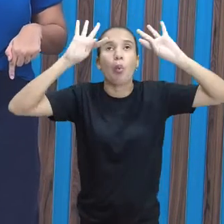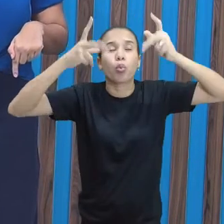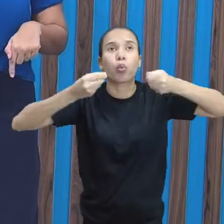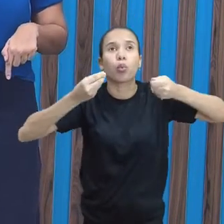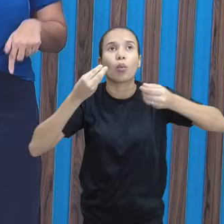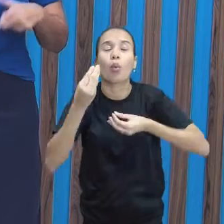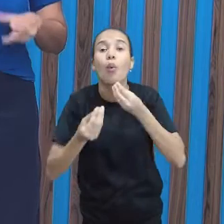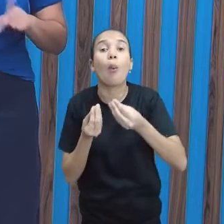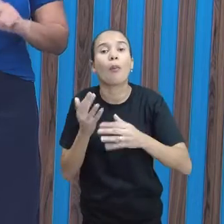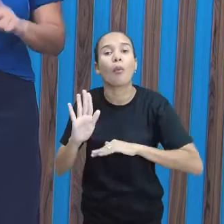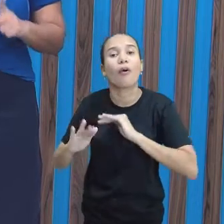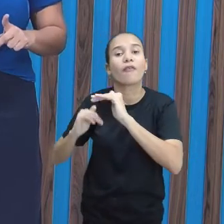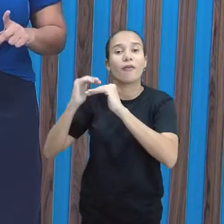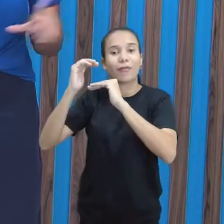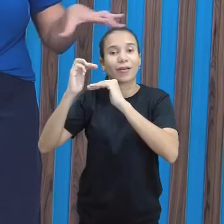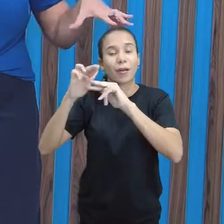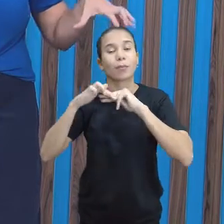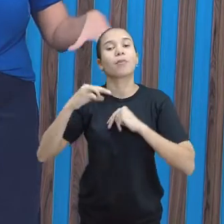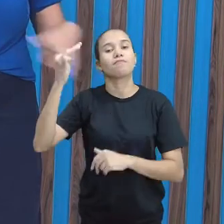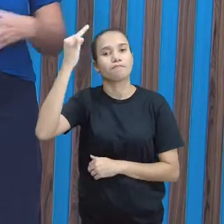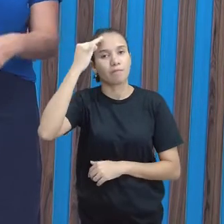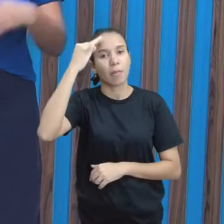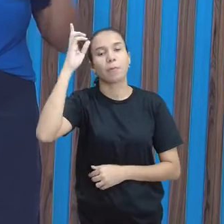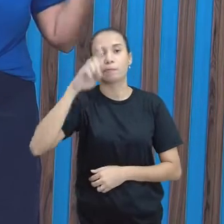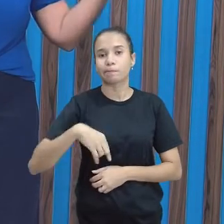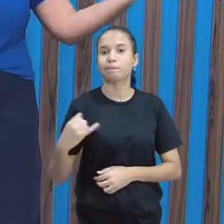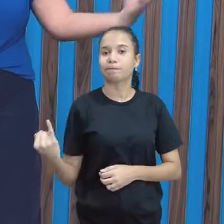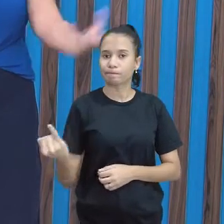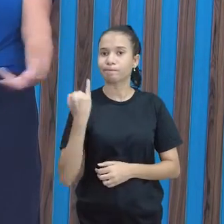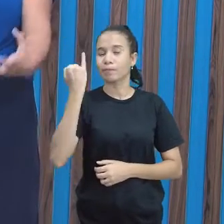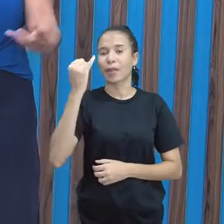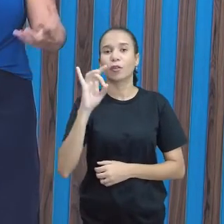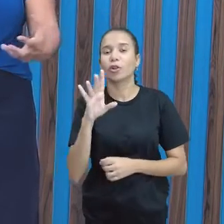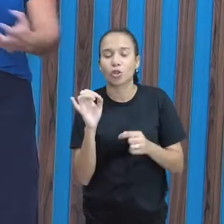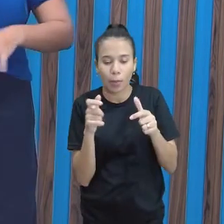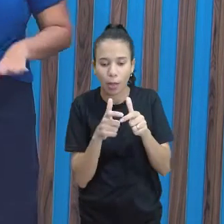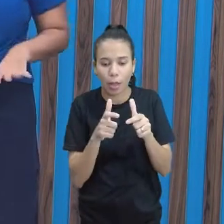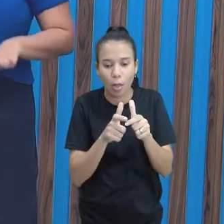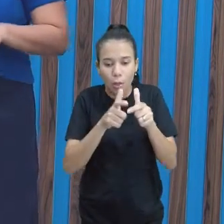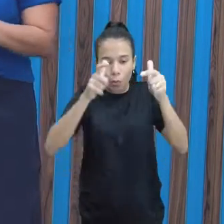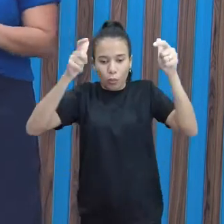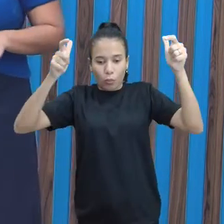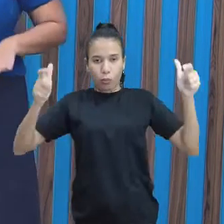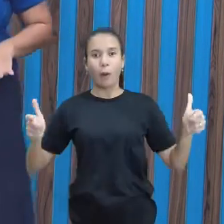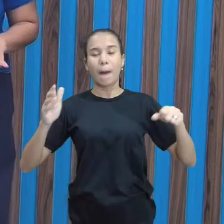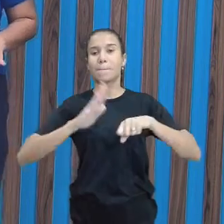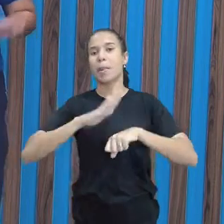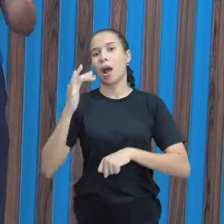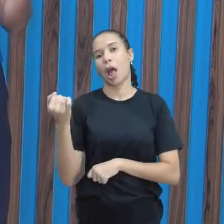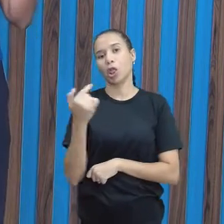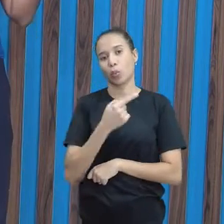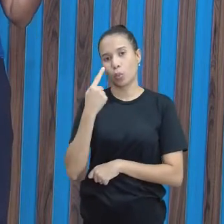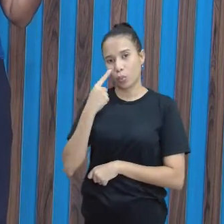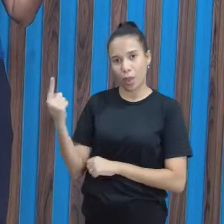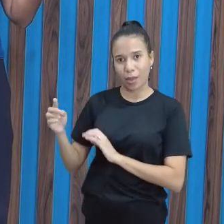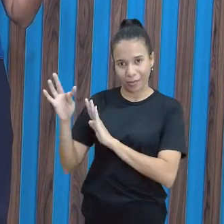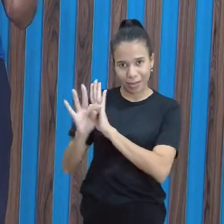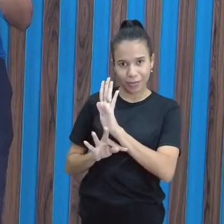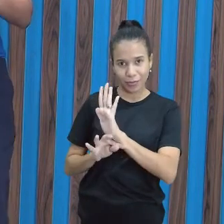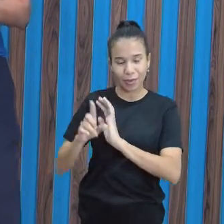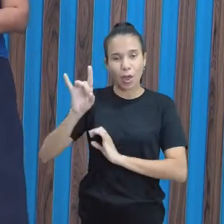lições? Então vejam, a memória é um campo muito mais amplo do que a gente está vendo aqui, né? A gente está vendo um recorte